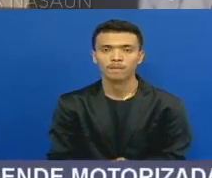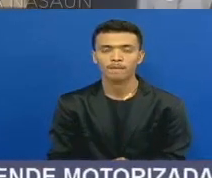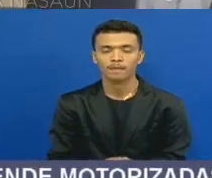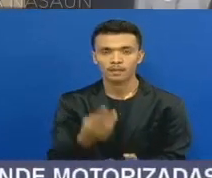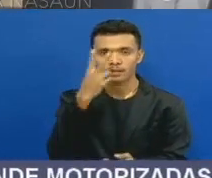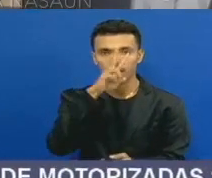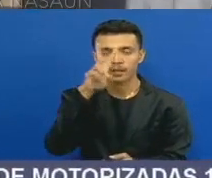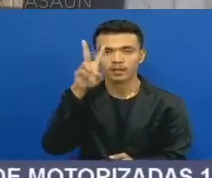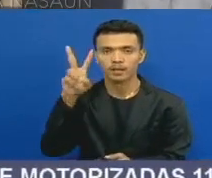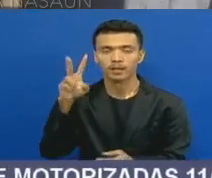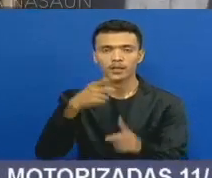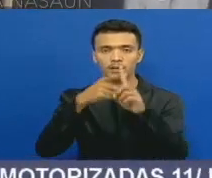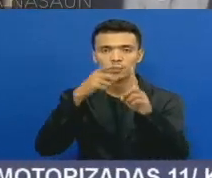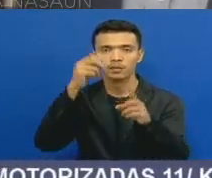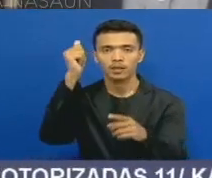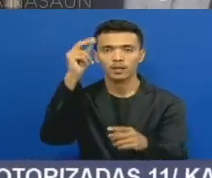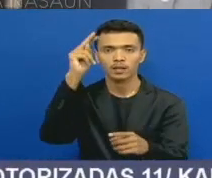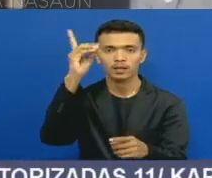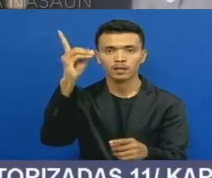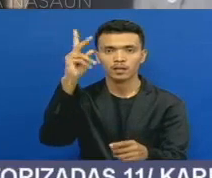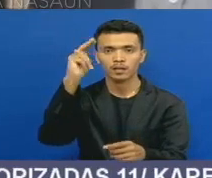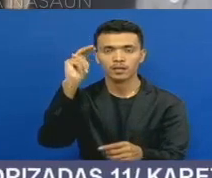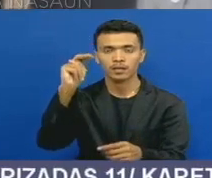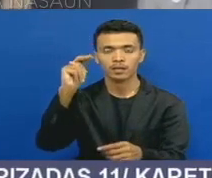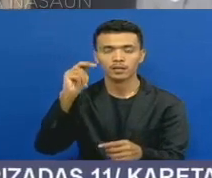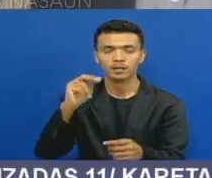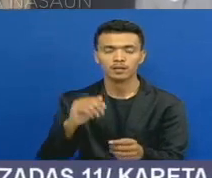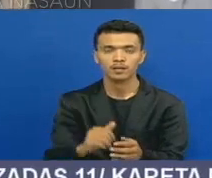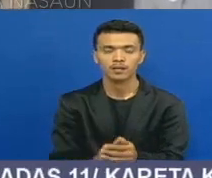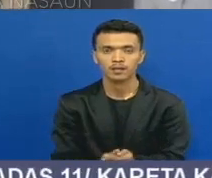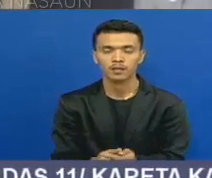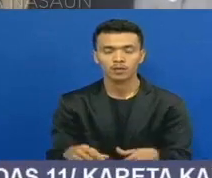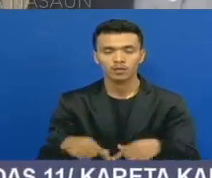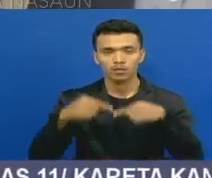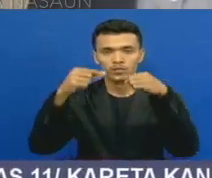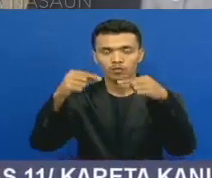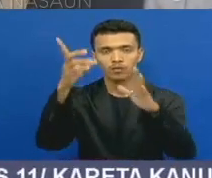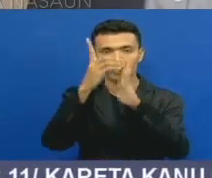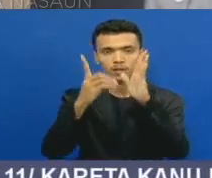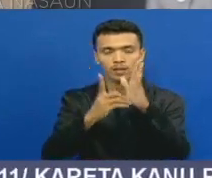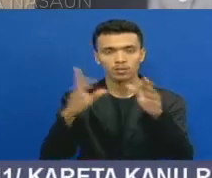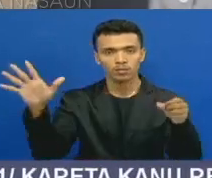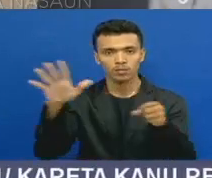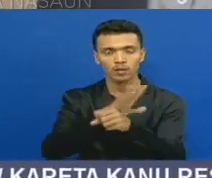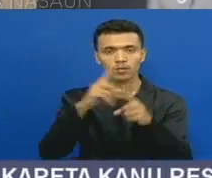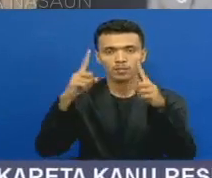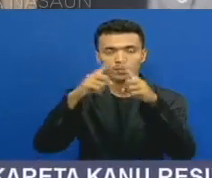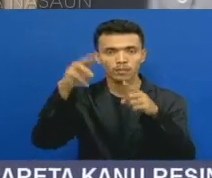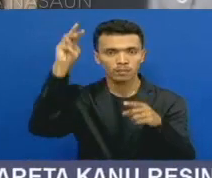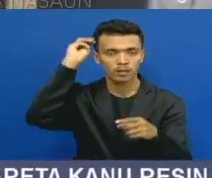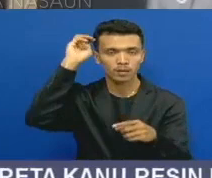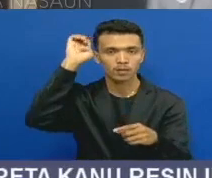verificação, avaliação do ADN, e depois que o ADN entrega os dados completos para o Ministério do Ensino Superior,